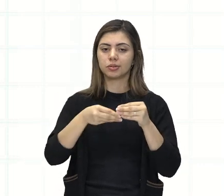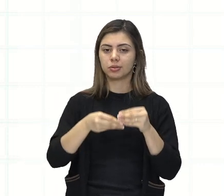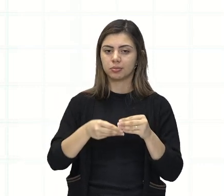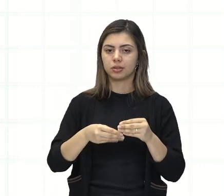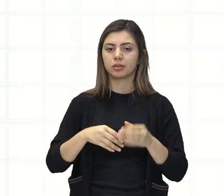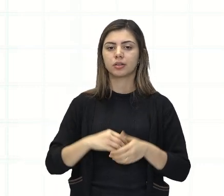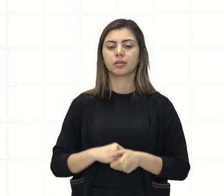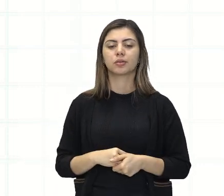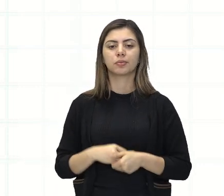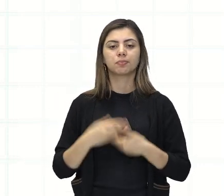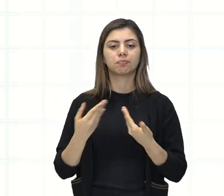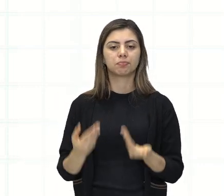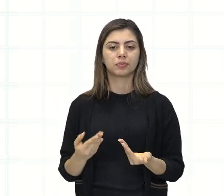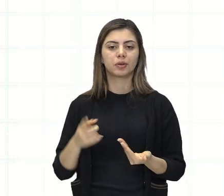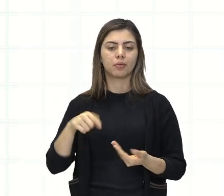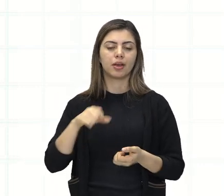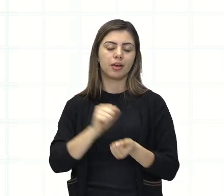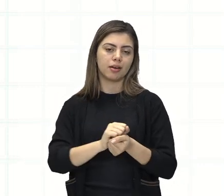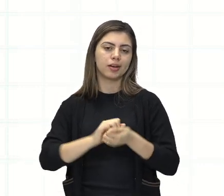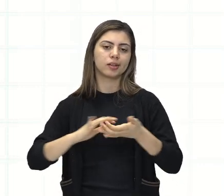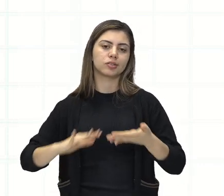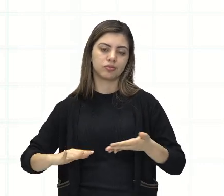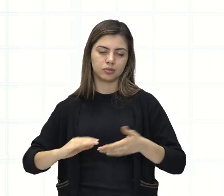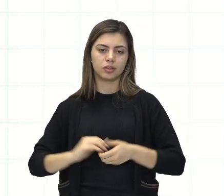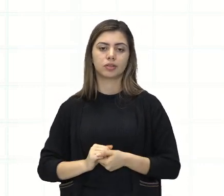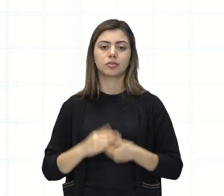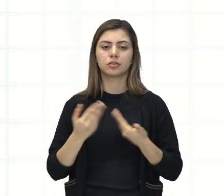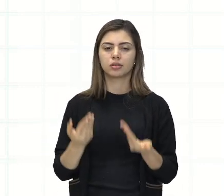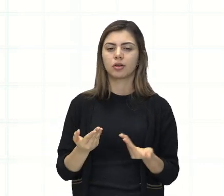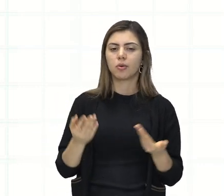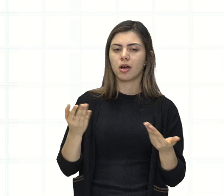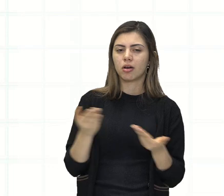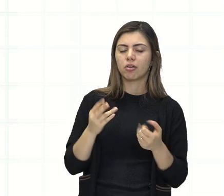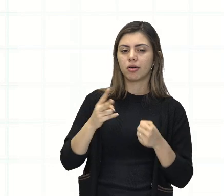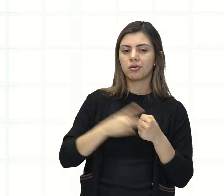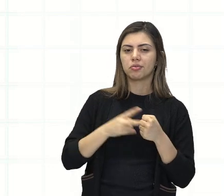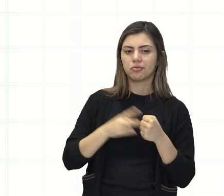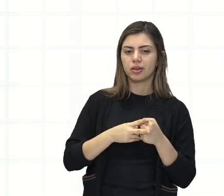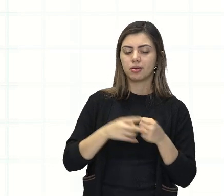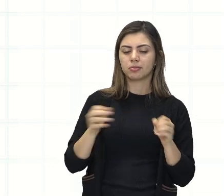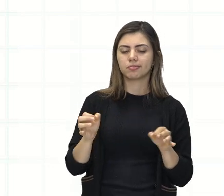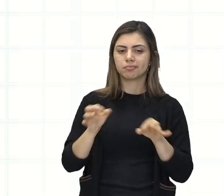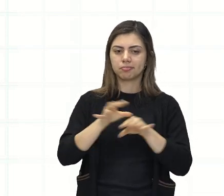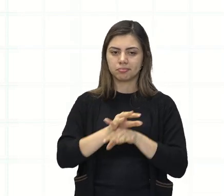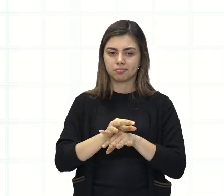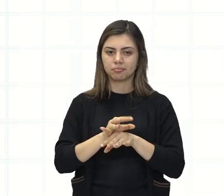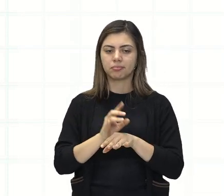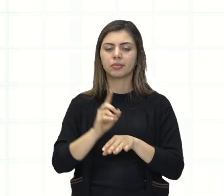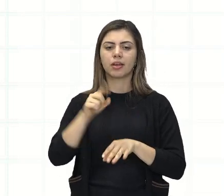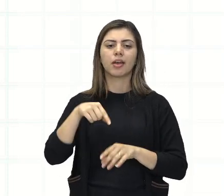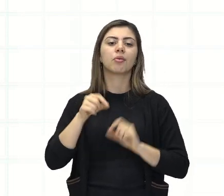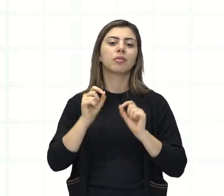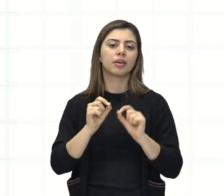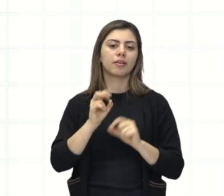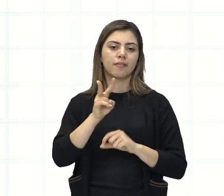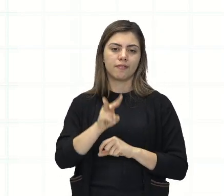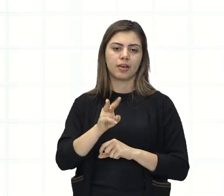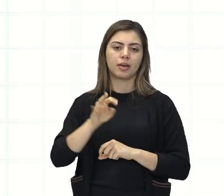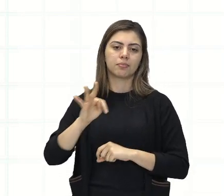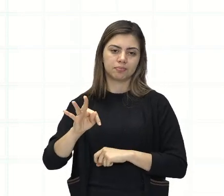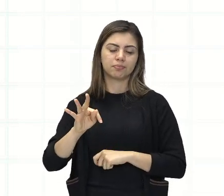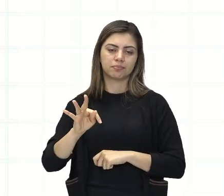Então, a atividade. Então, esse verbo aqui, terminaram, nós vamos dizer que ele é verbo